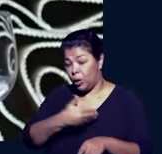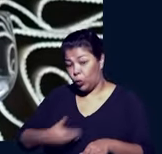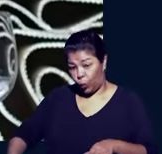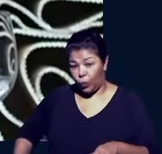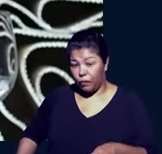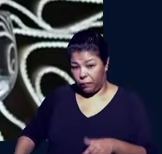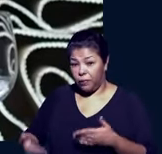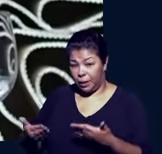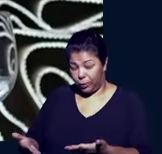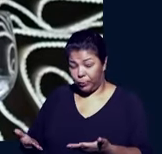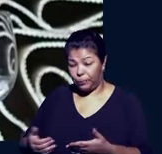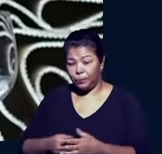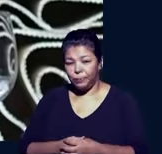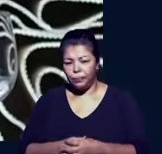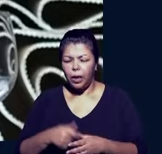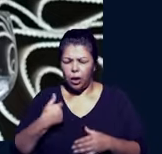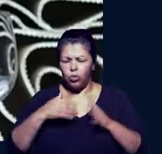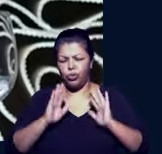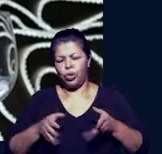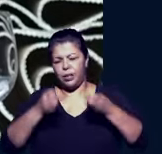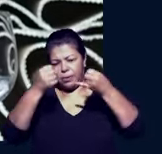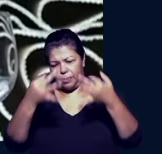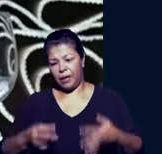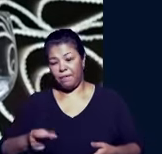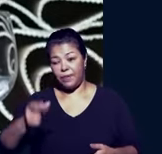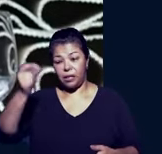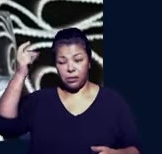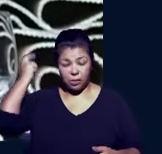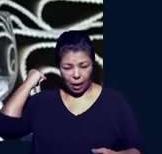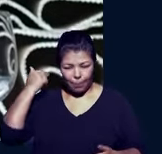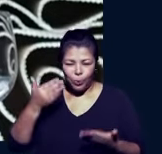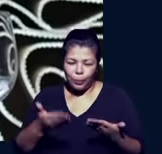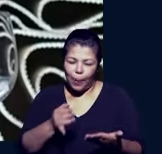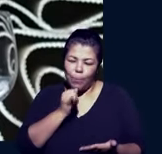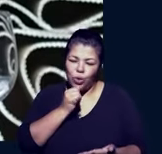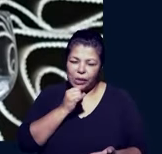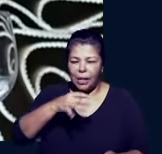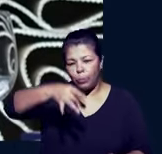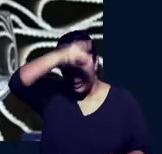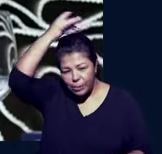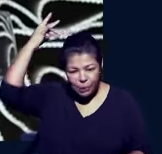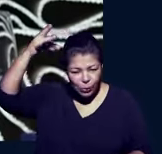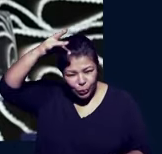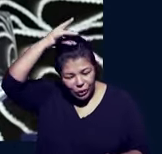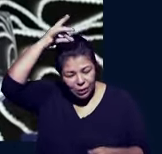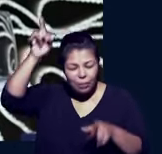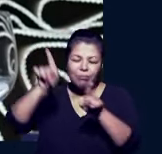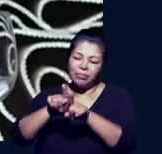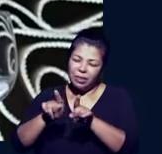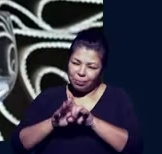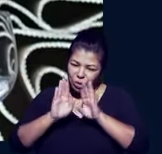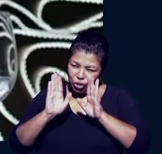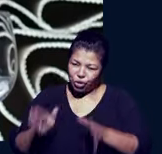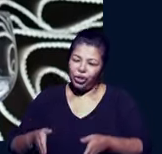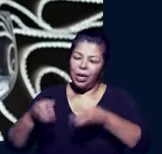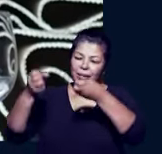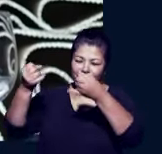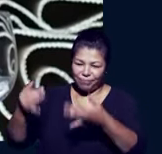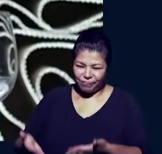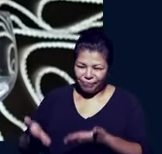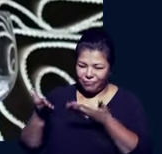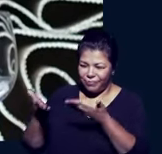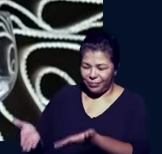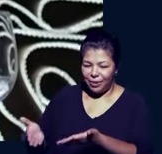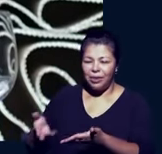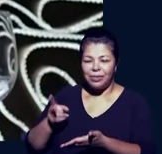máquina pública descontrolada eu disse aqui o exemplo do Espírito Santo que vem desde bastante tempo com equilíbrio das contas públicas isso